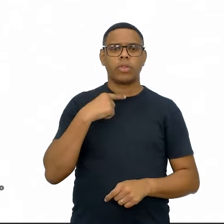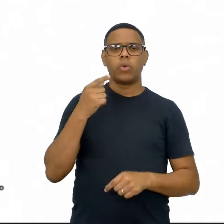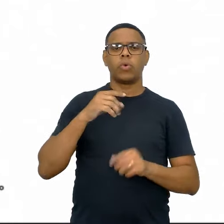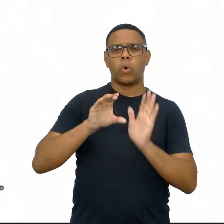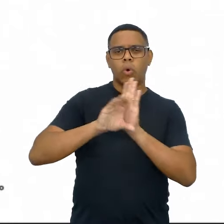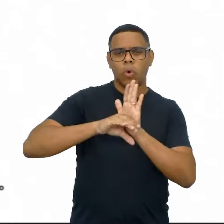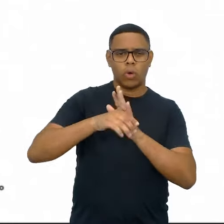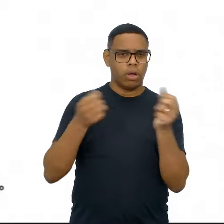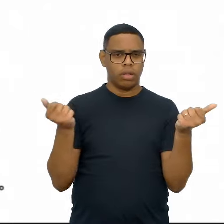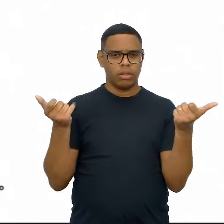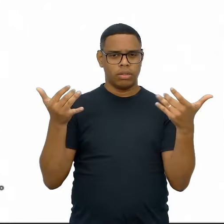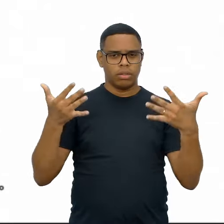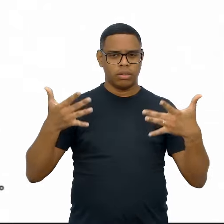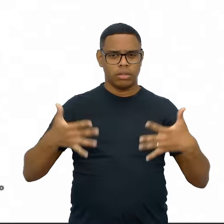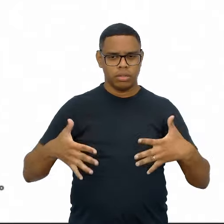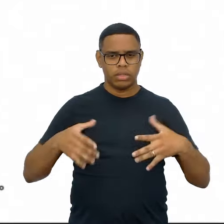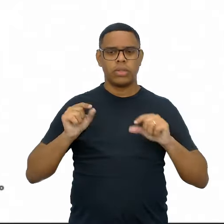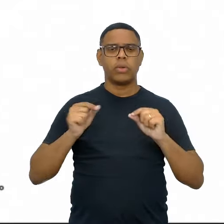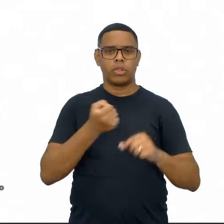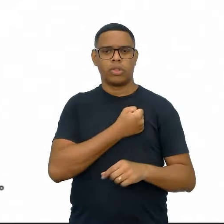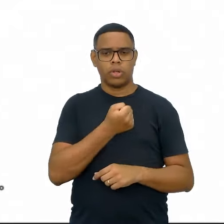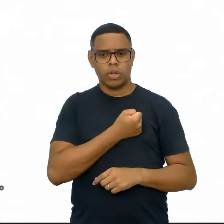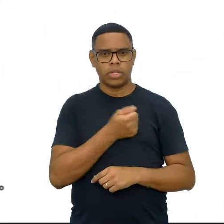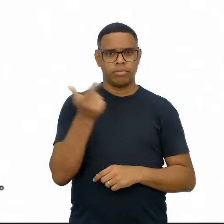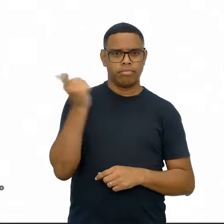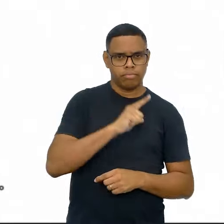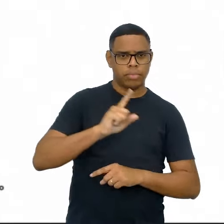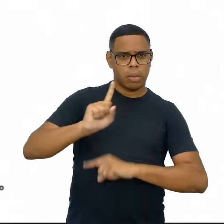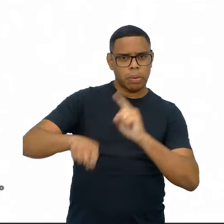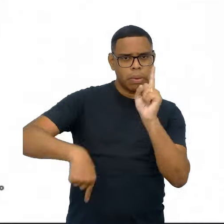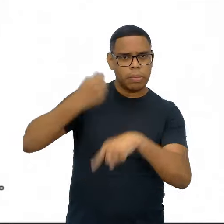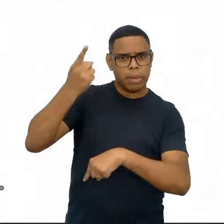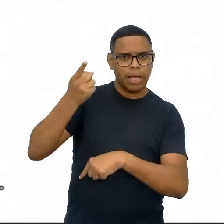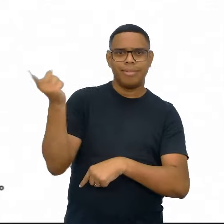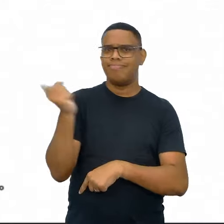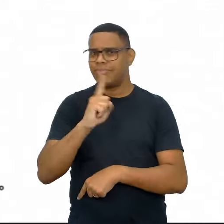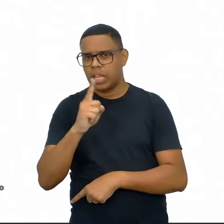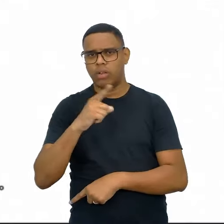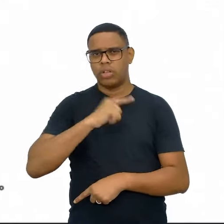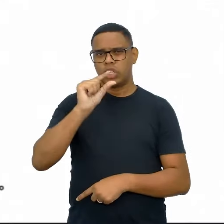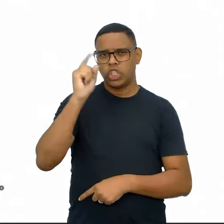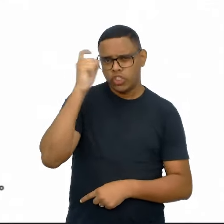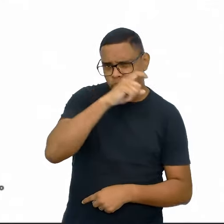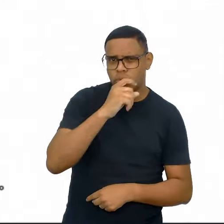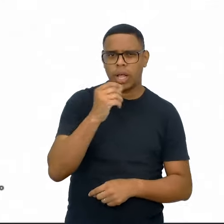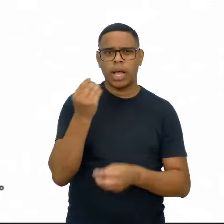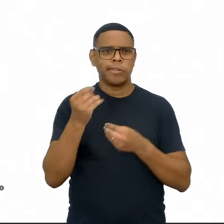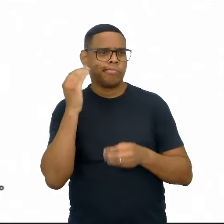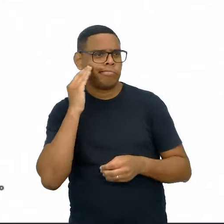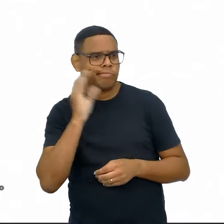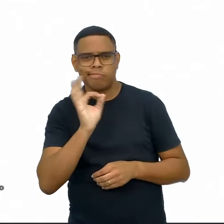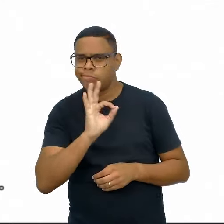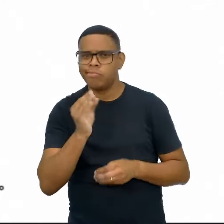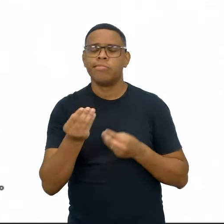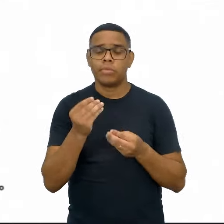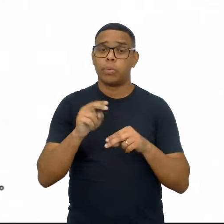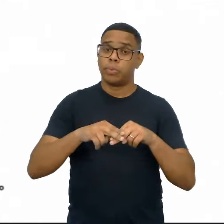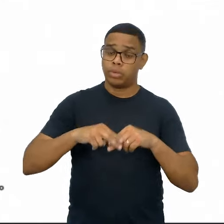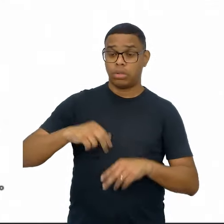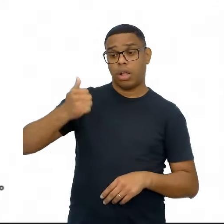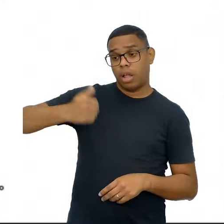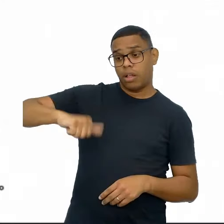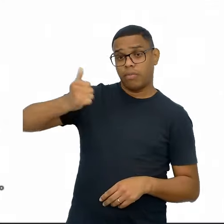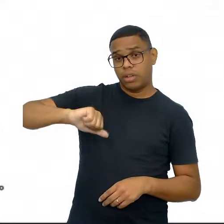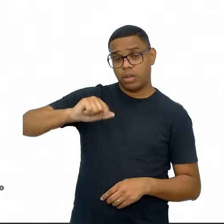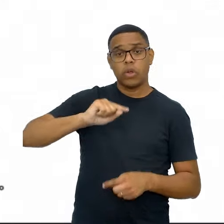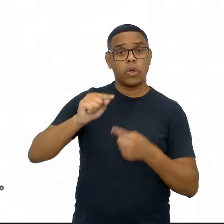que a gente, as notas, né, que a gente dá para as crianças, né, que essa avaliação, ela tem